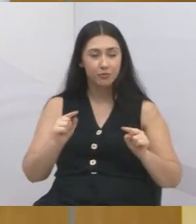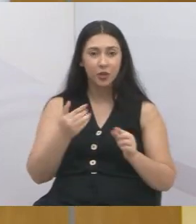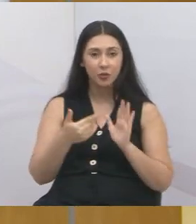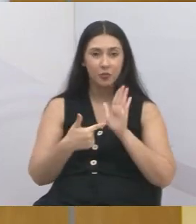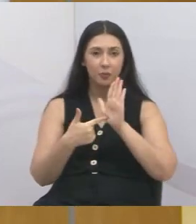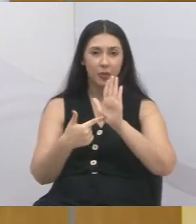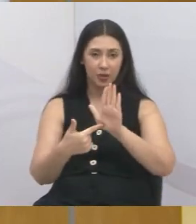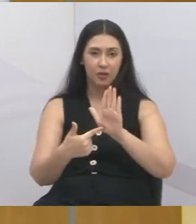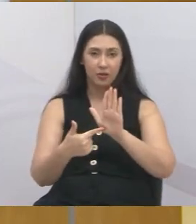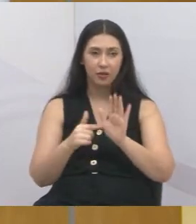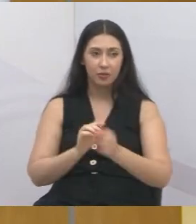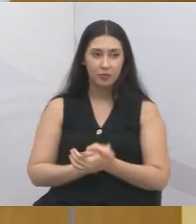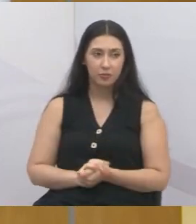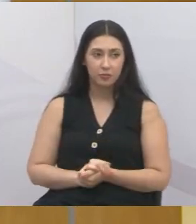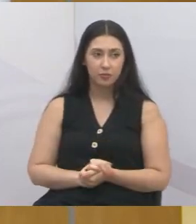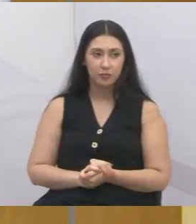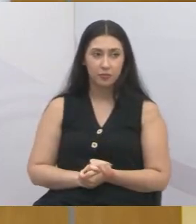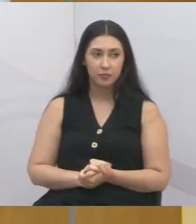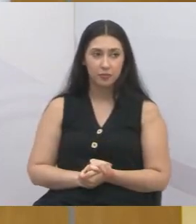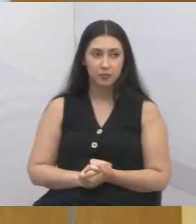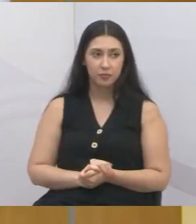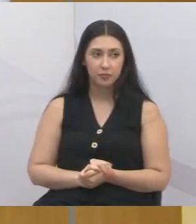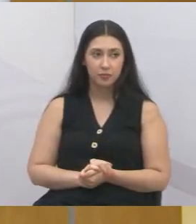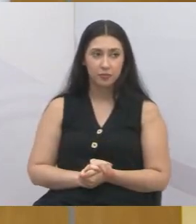para que a técnica coloque.